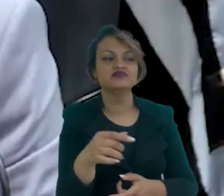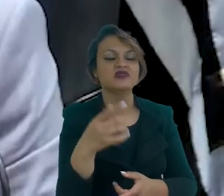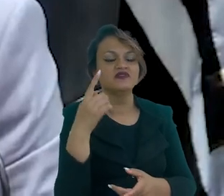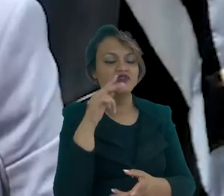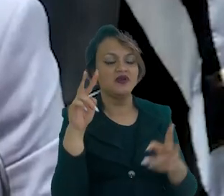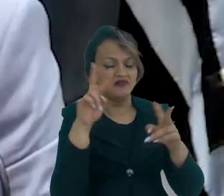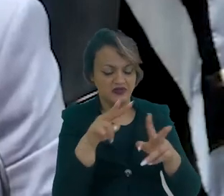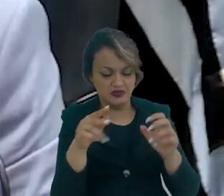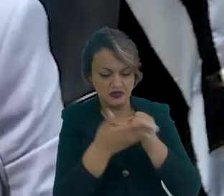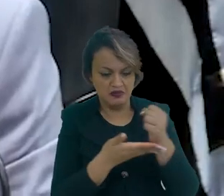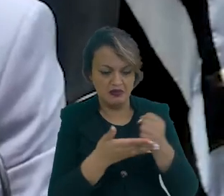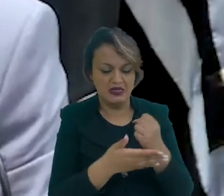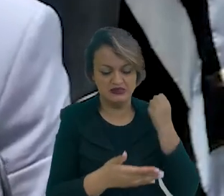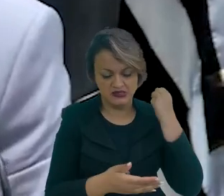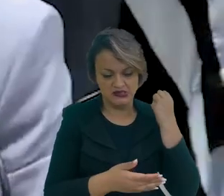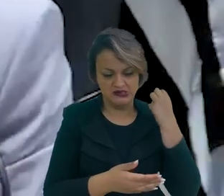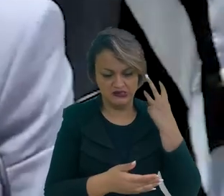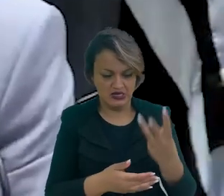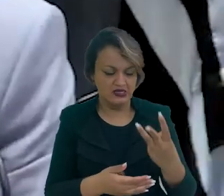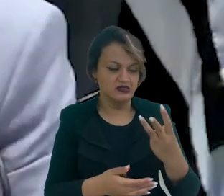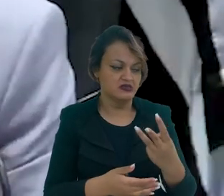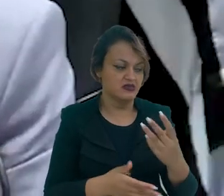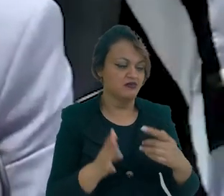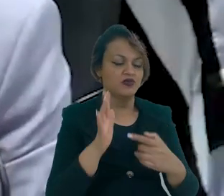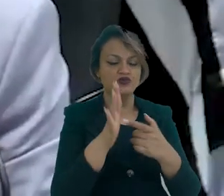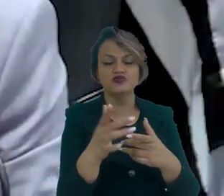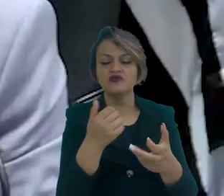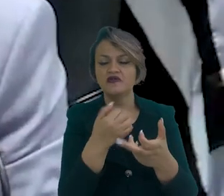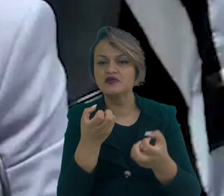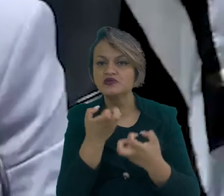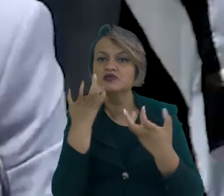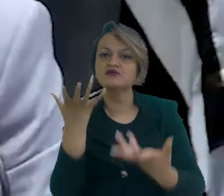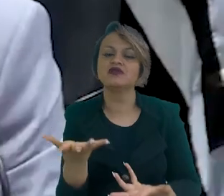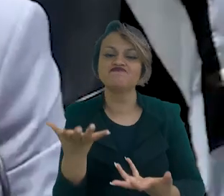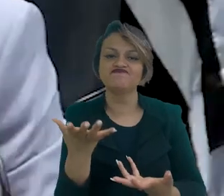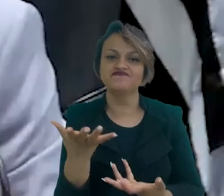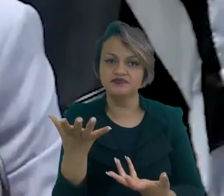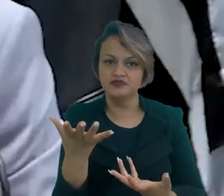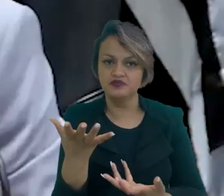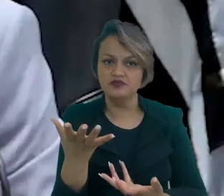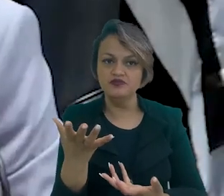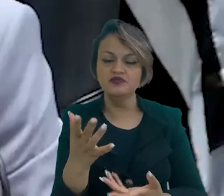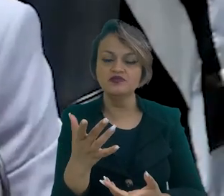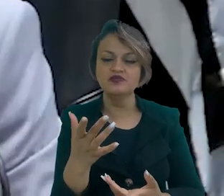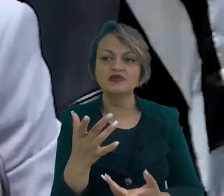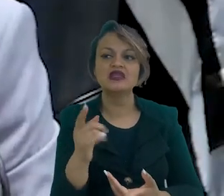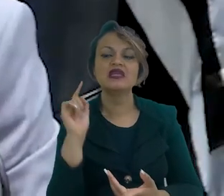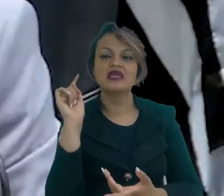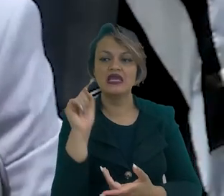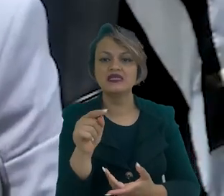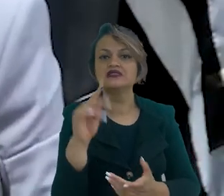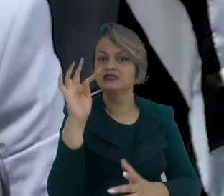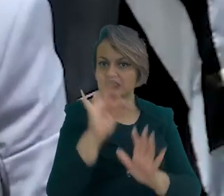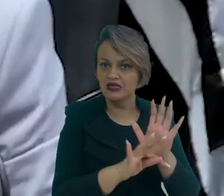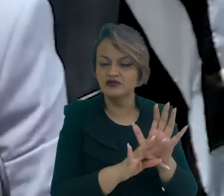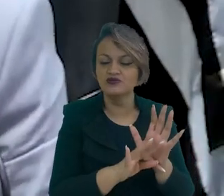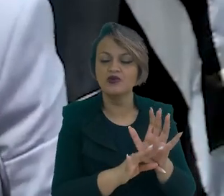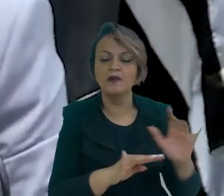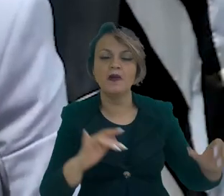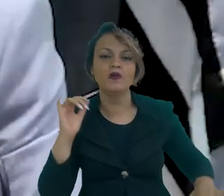ele já teria segundos que defende Essa visão entre hepatite hoje essa corrente tem que ter mostrado mais expressiva